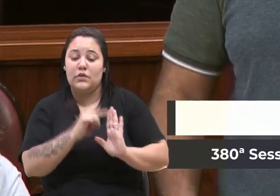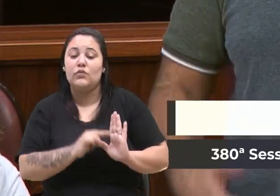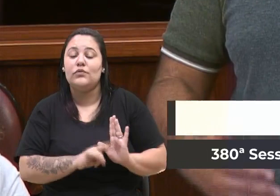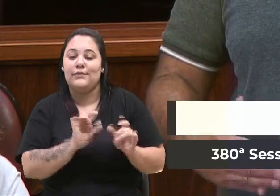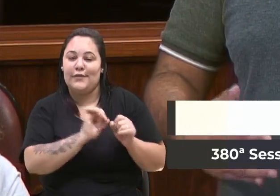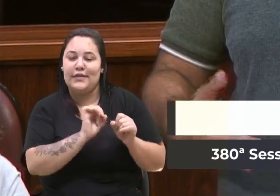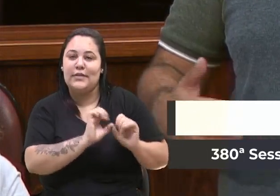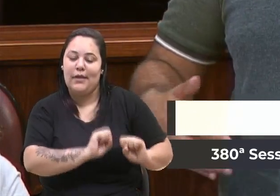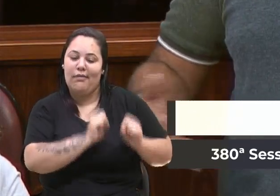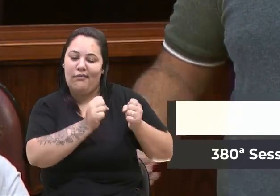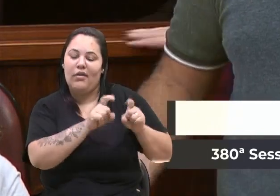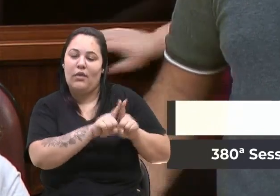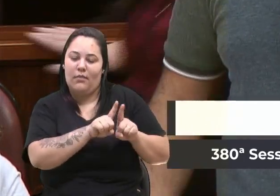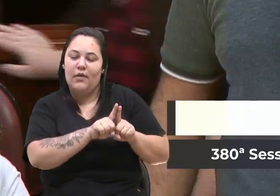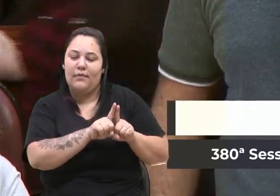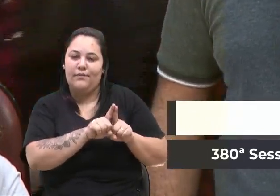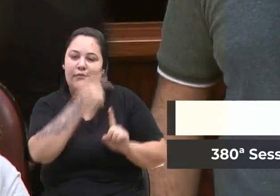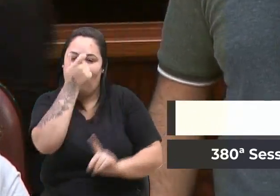que nós precisamos,